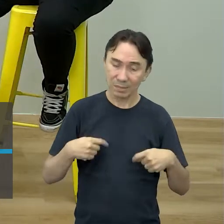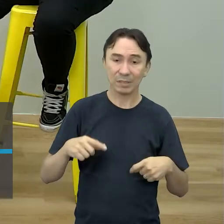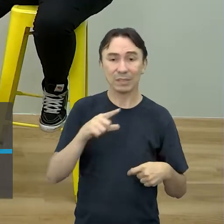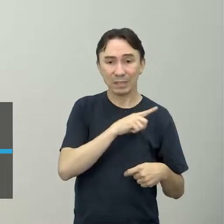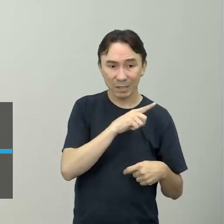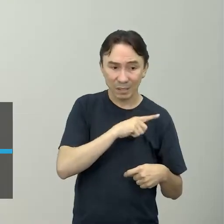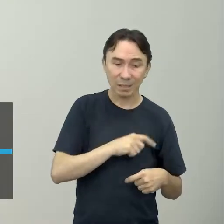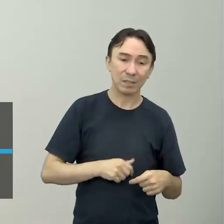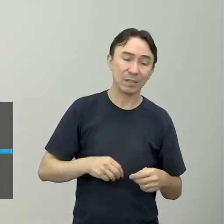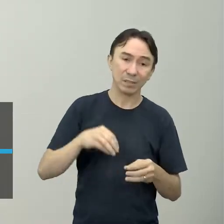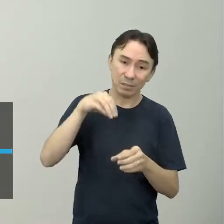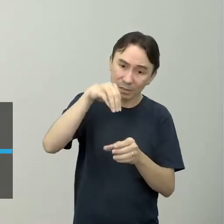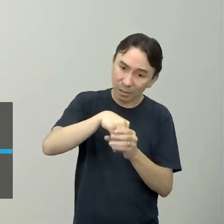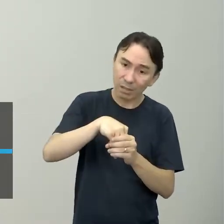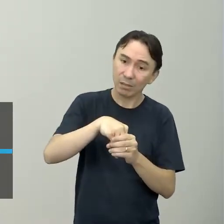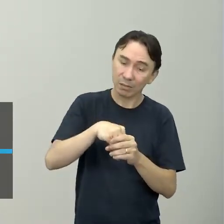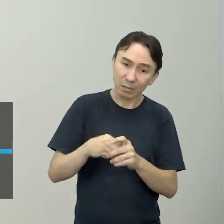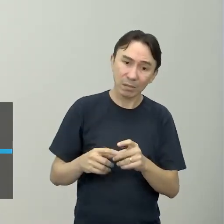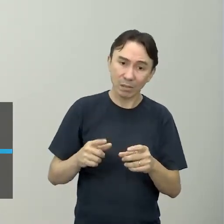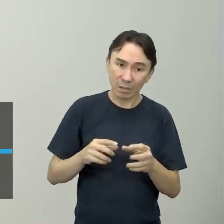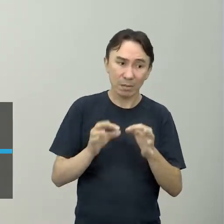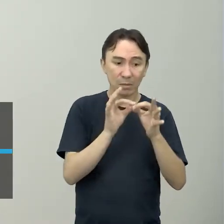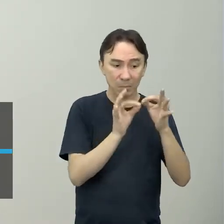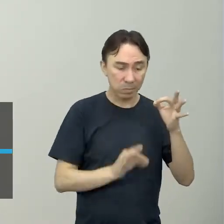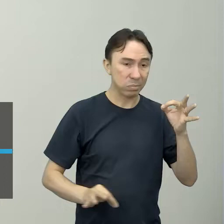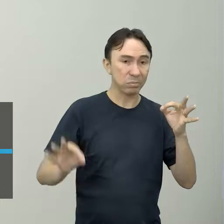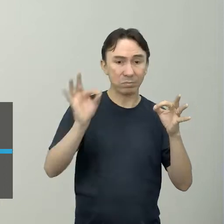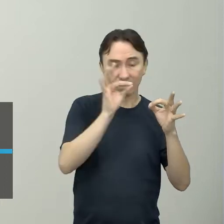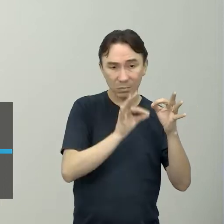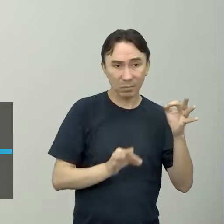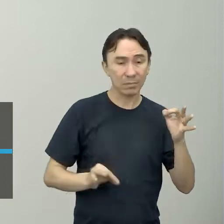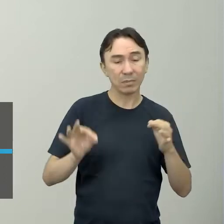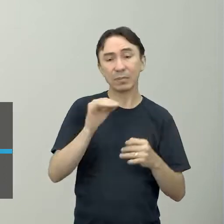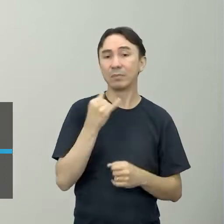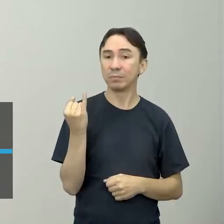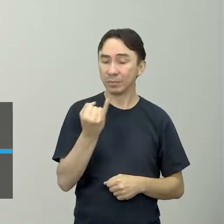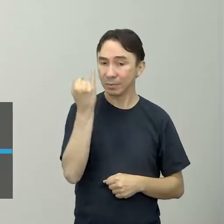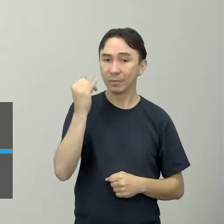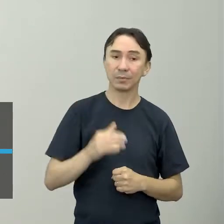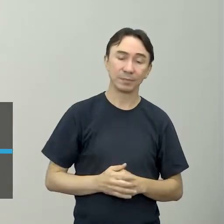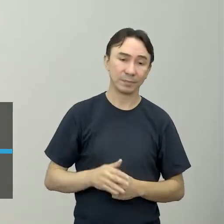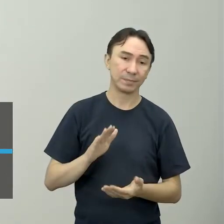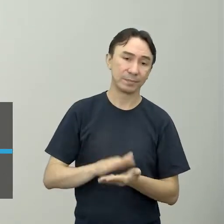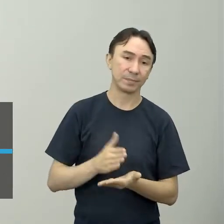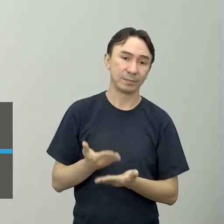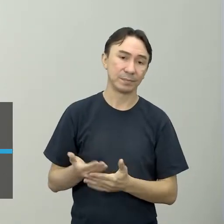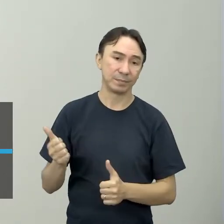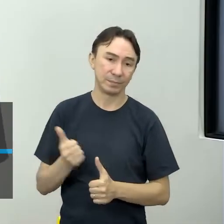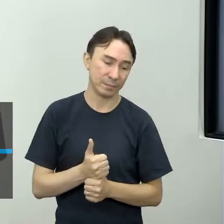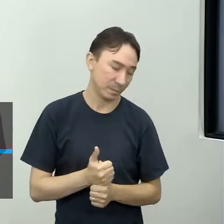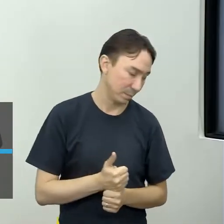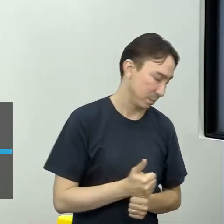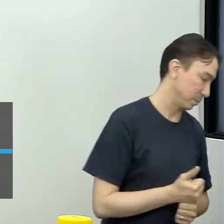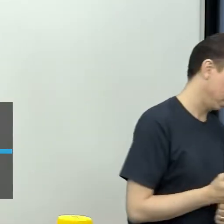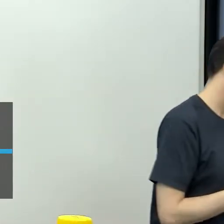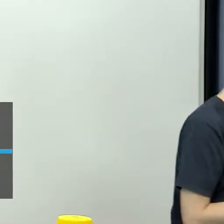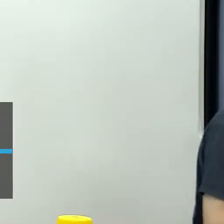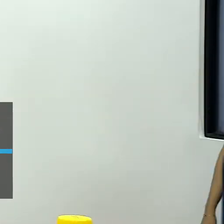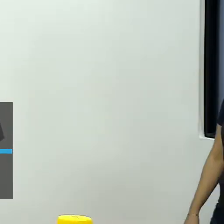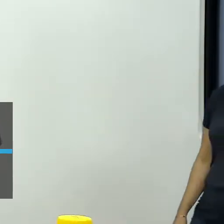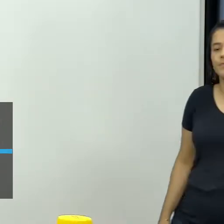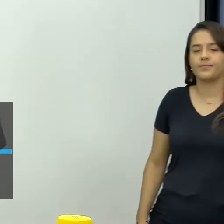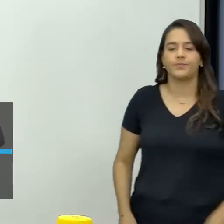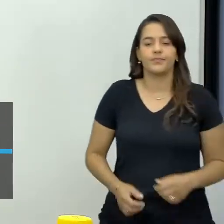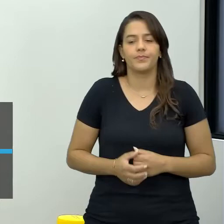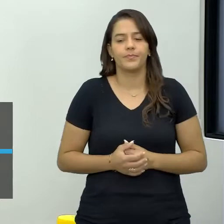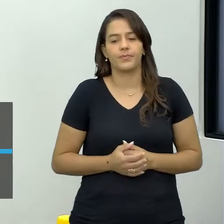circuito, né, talvez a gente comece a entender por que faz cada vez mais sentido a gente explorar hábitos sustentáveis. E além disso, né, a gente tem que pensar também que